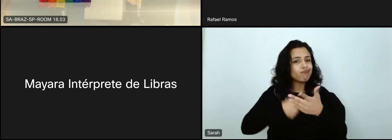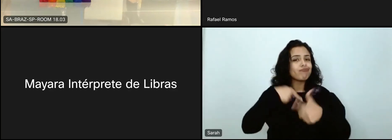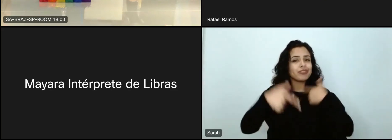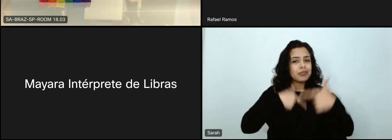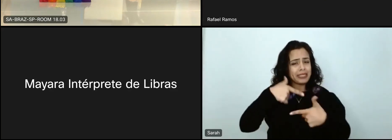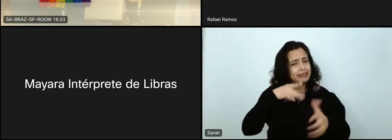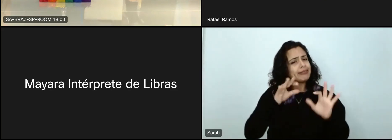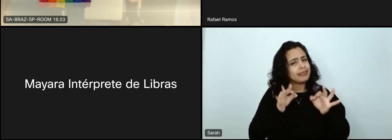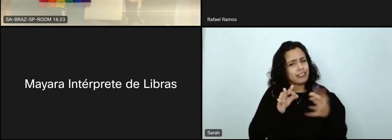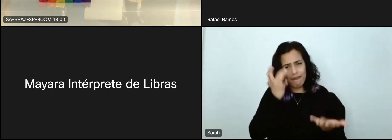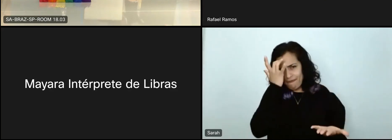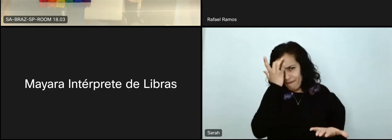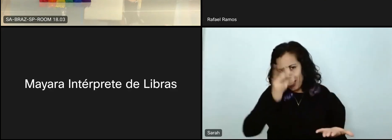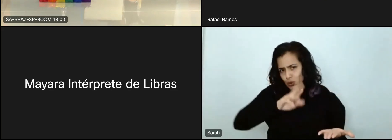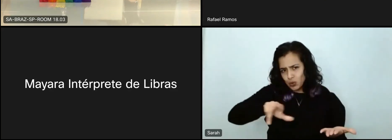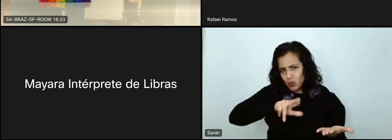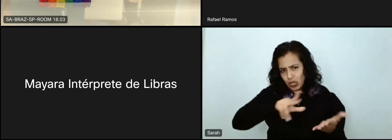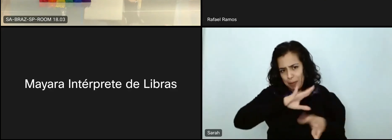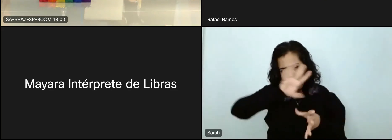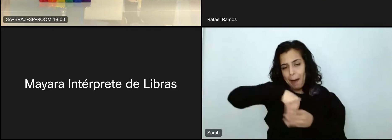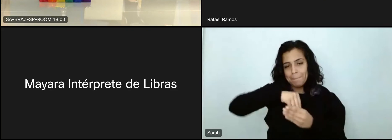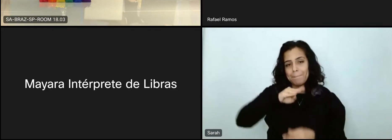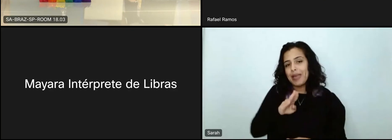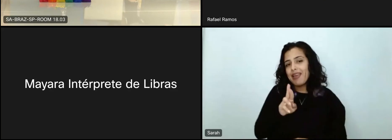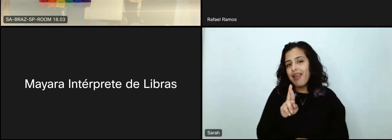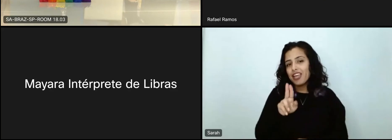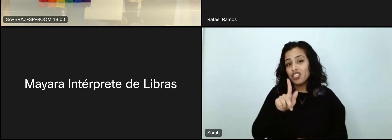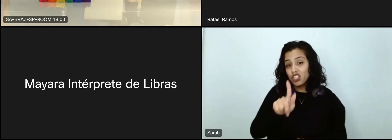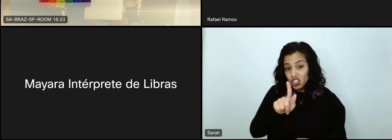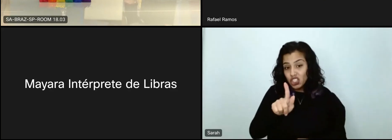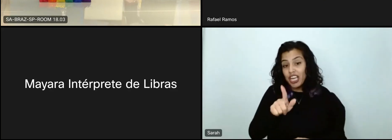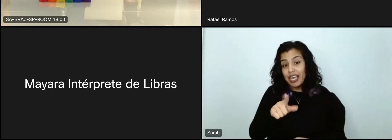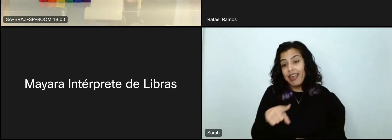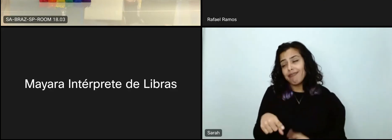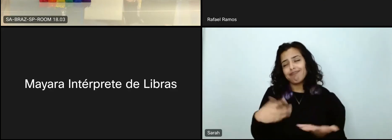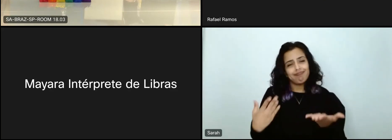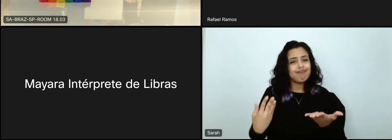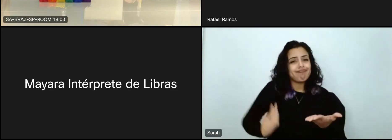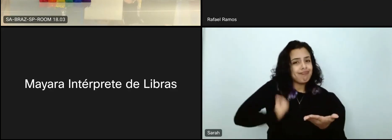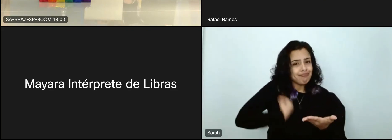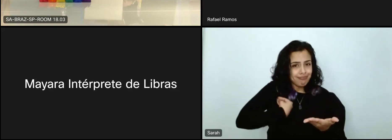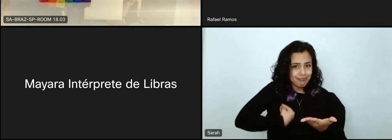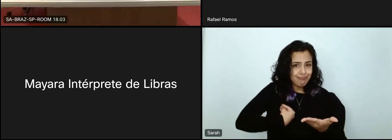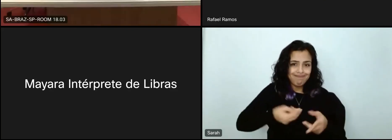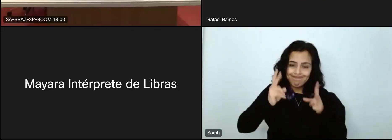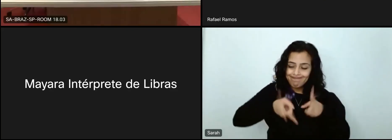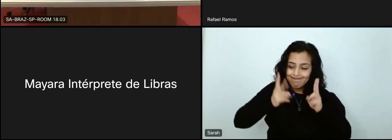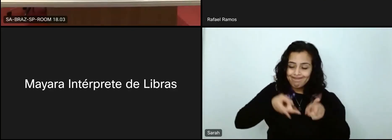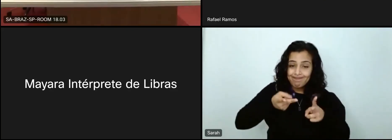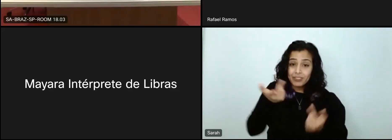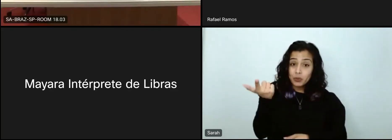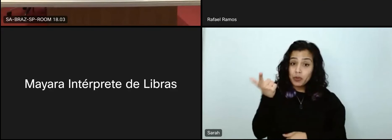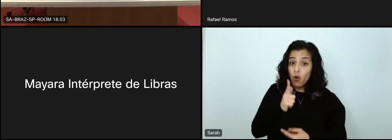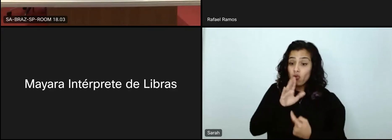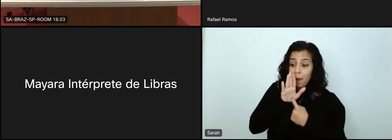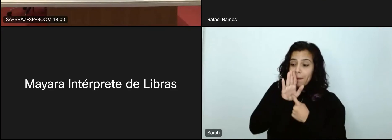ser parte de um BRG, é o que a gente sempre fala, né? A gente está aqui para mostrar para essas